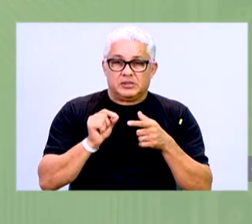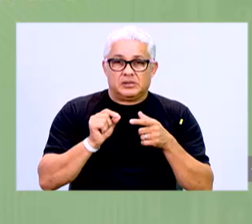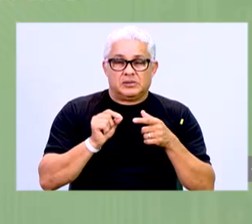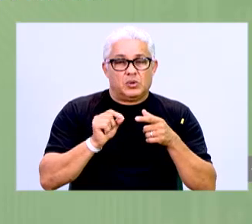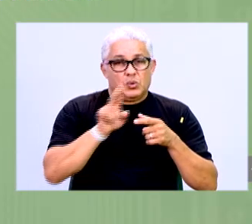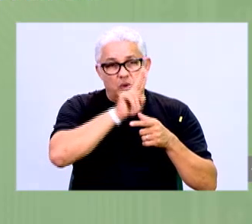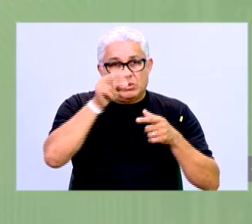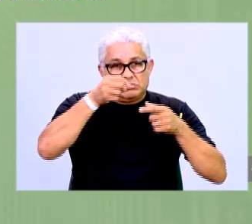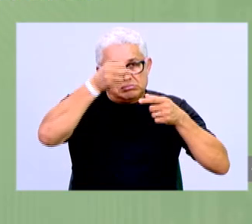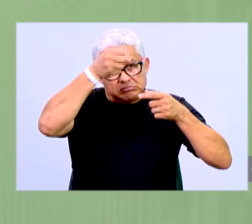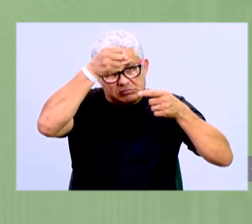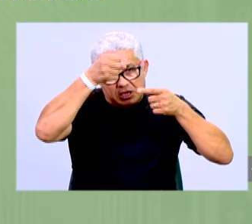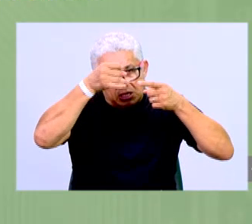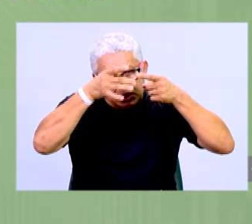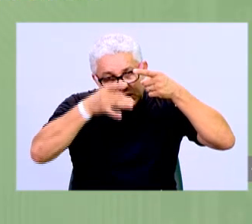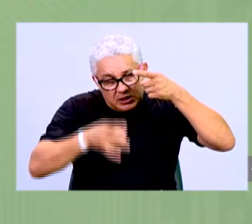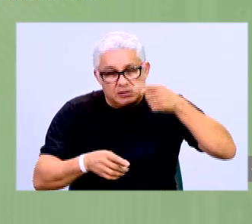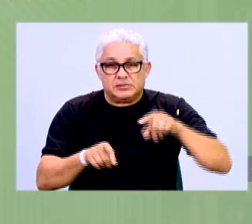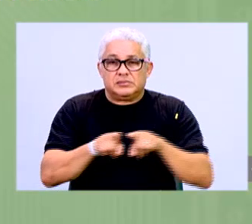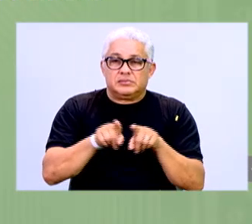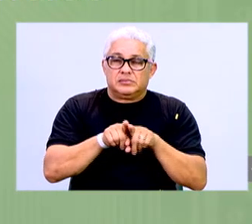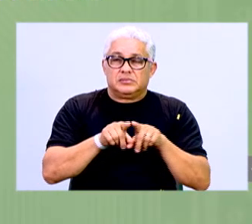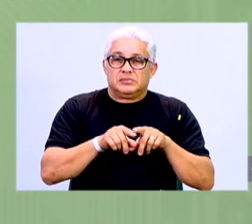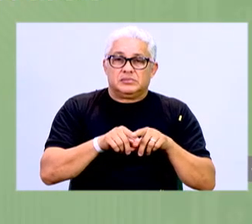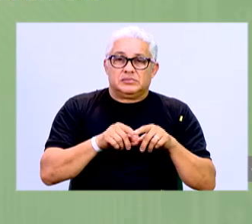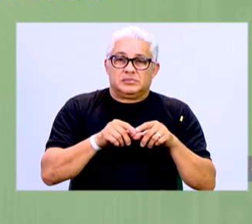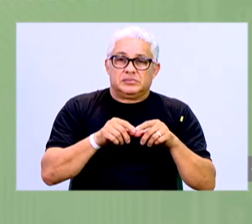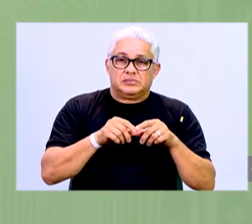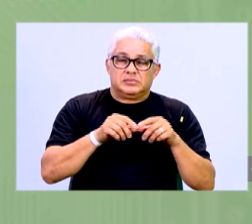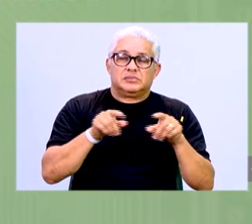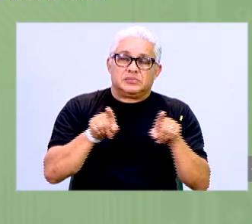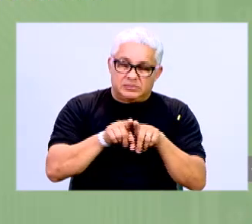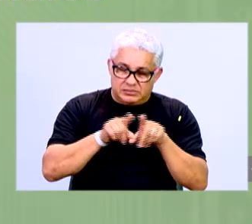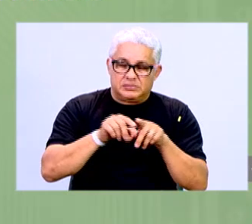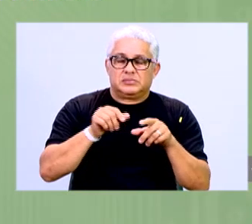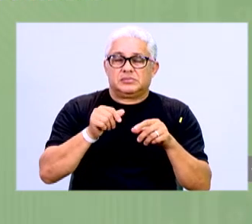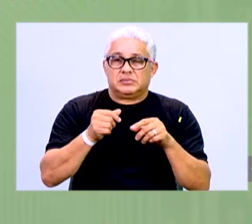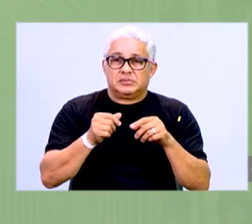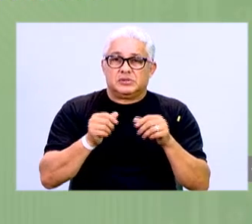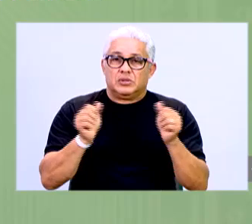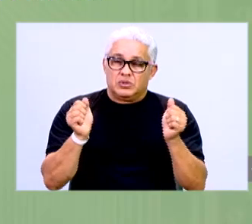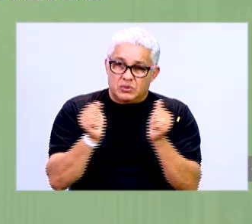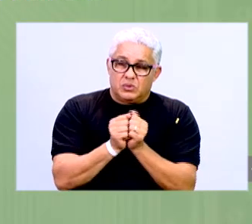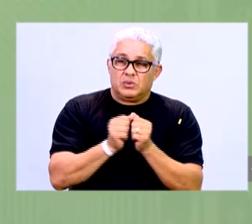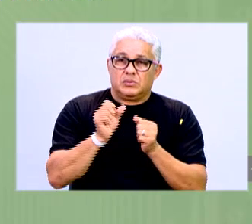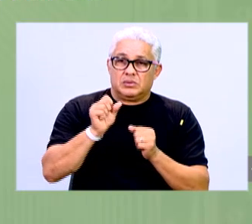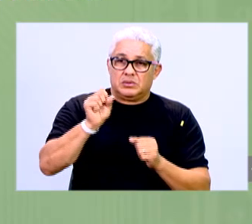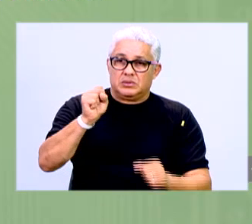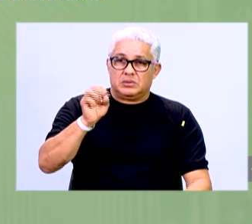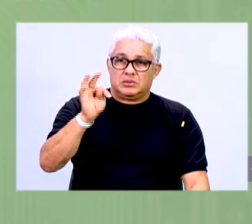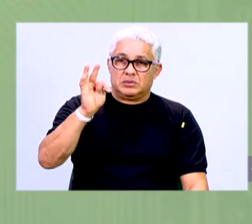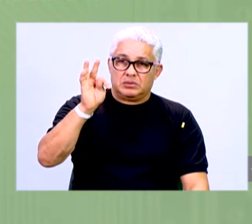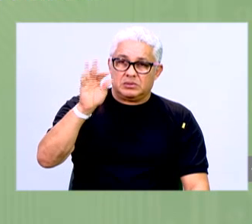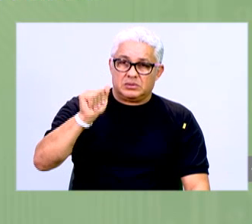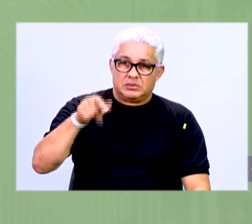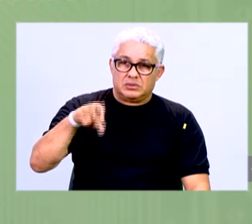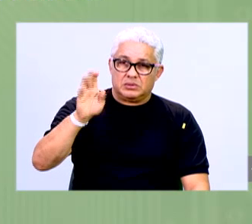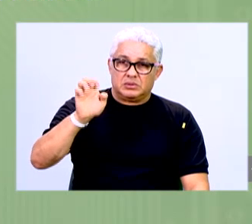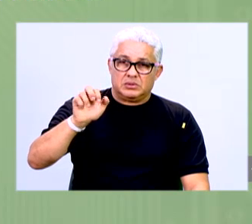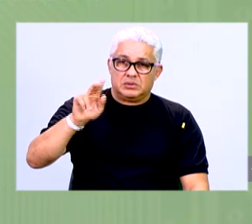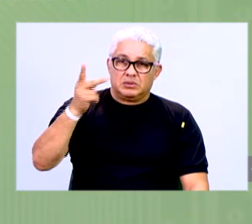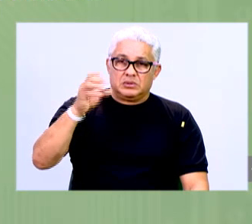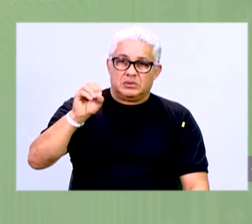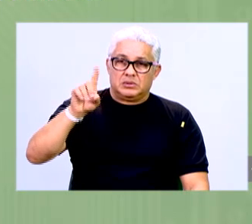problema, afeta os stakeholders, relacionamos os stakeholders e resulta em o